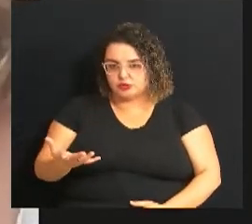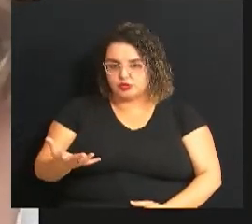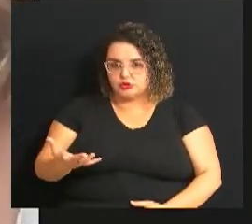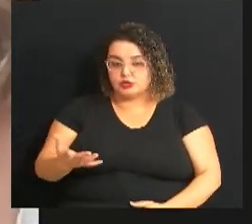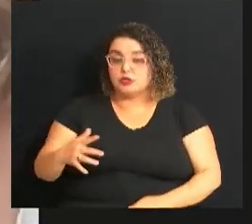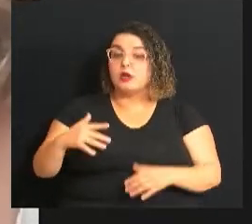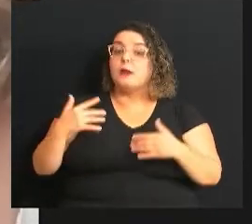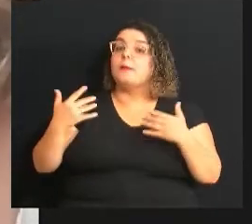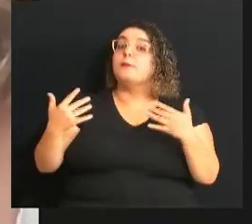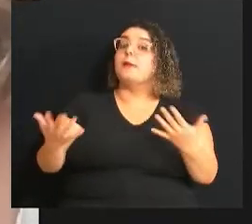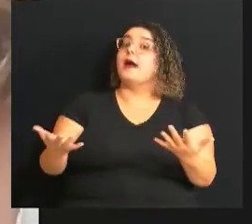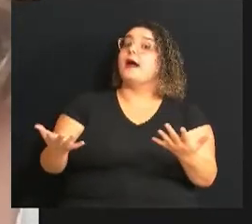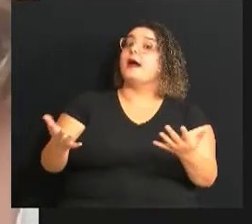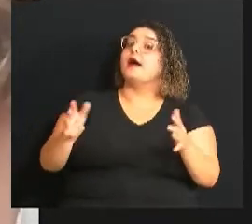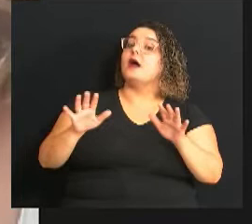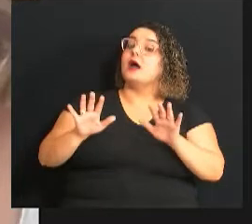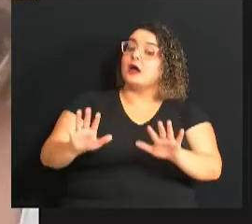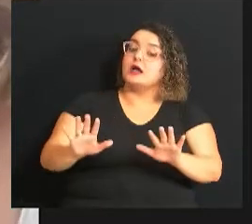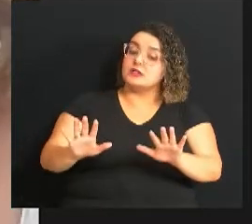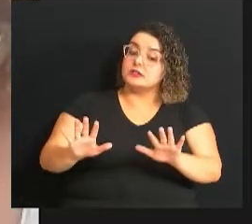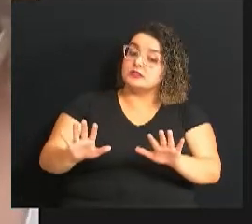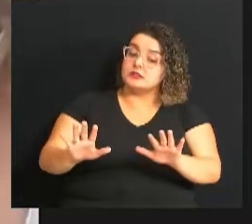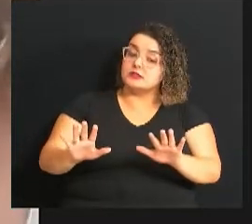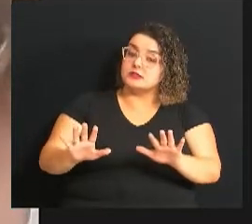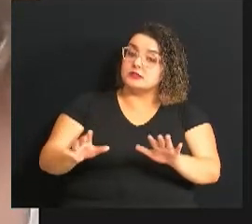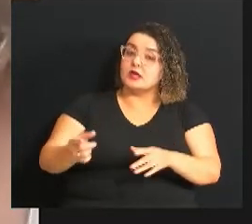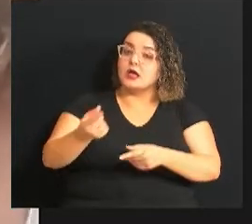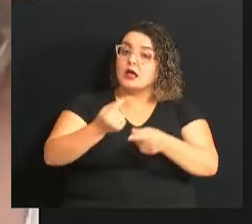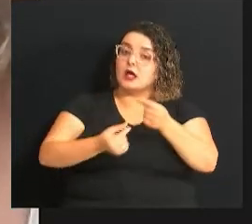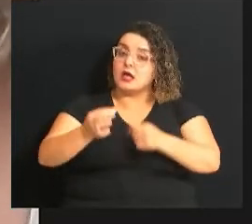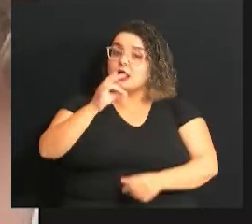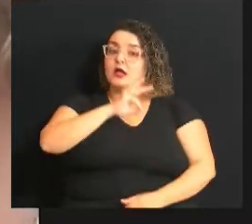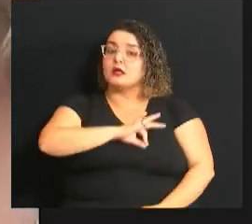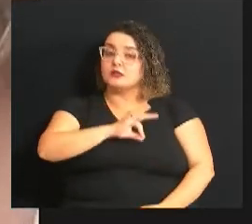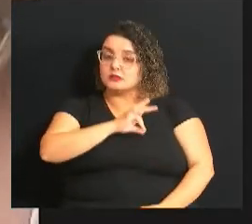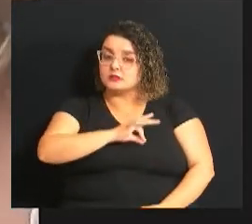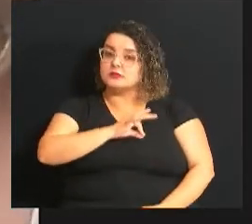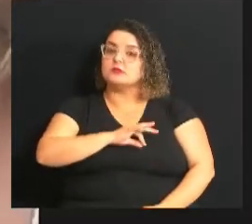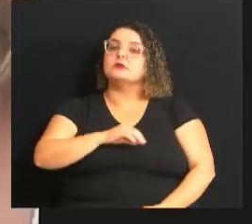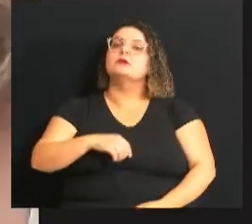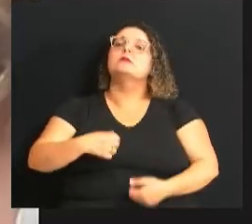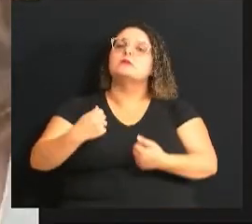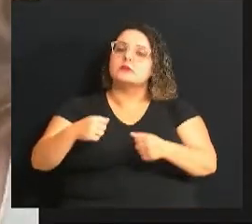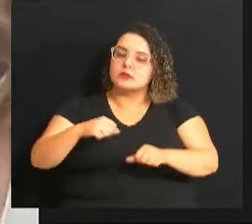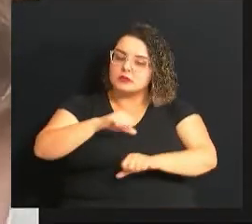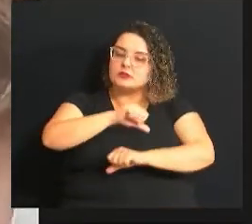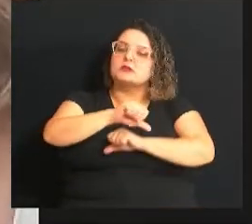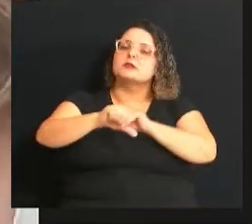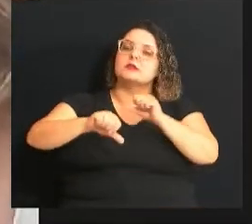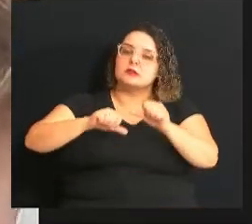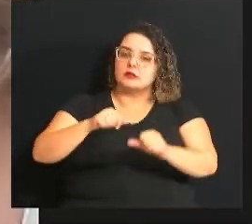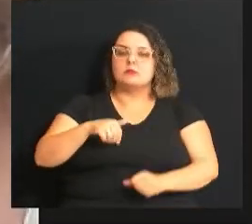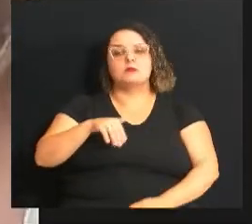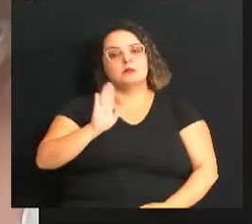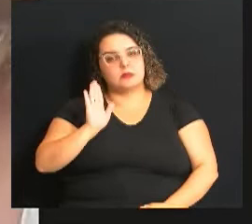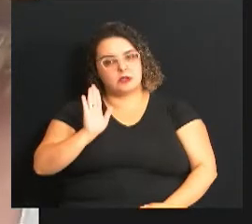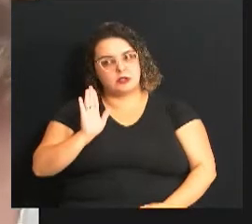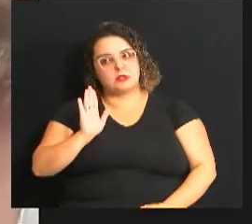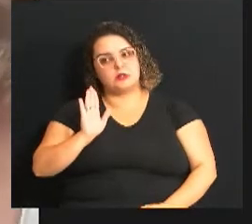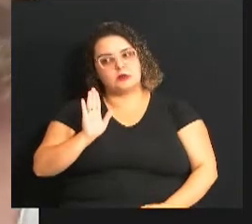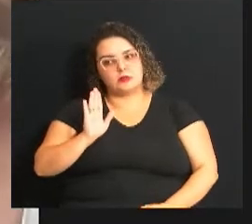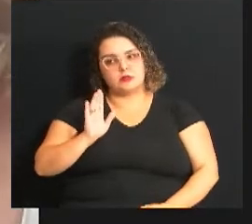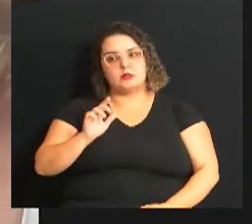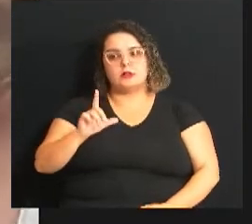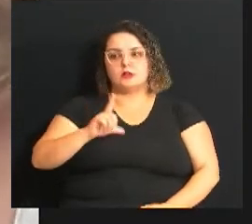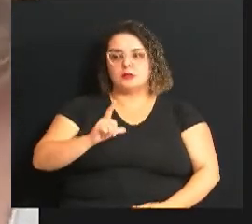entanto, a remuneração dele tem que ser alterada para maior. Tem que haver um